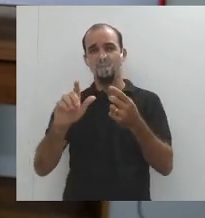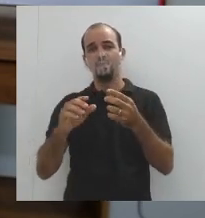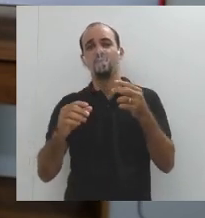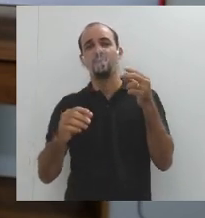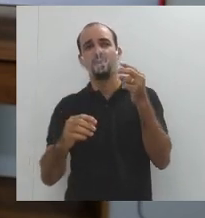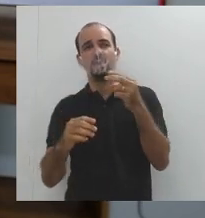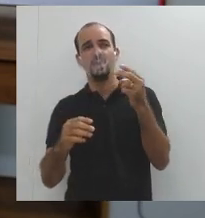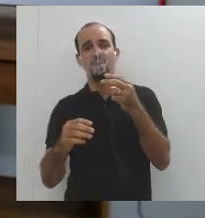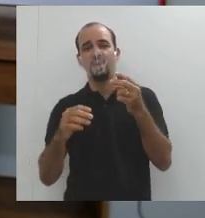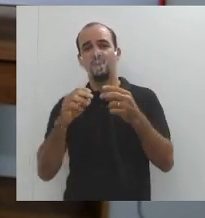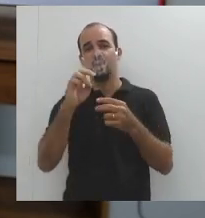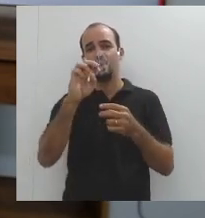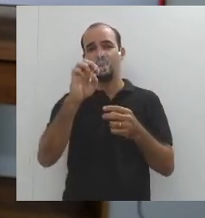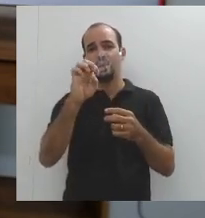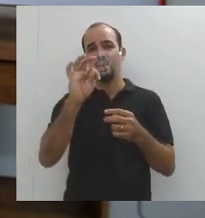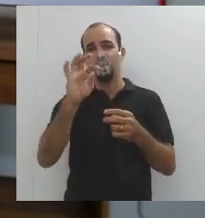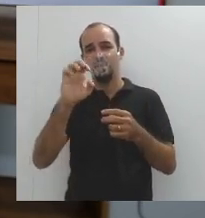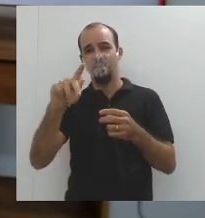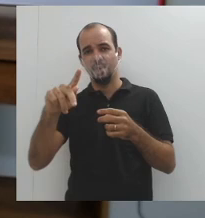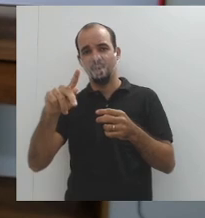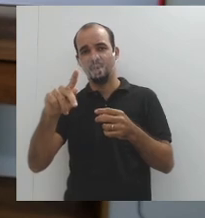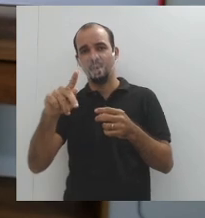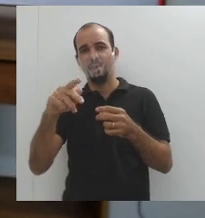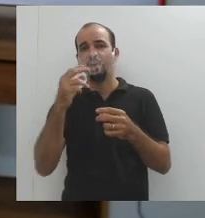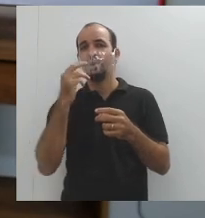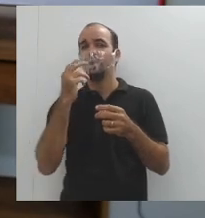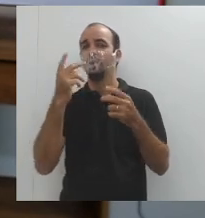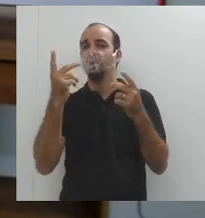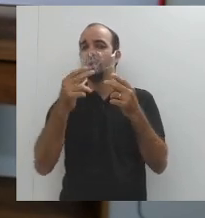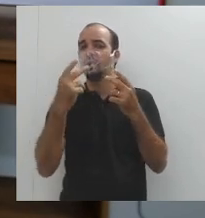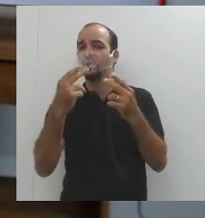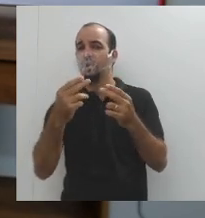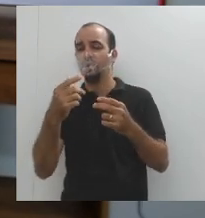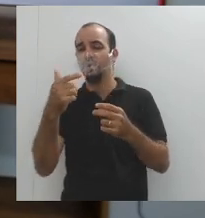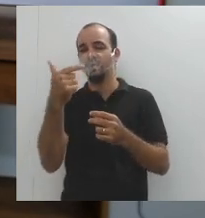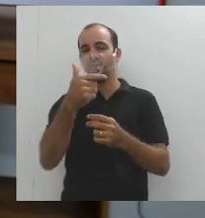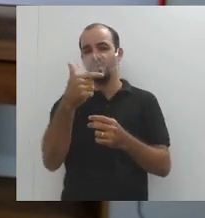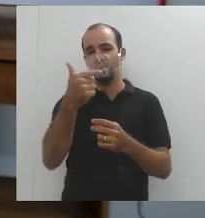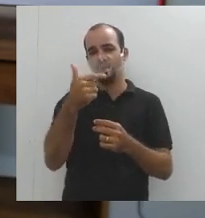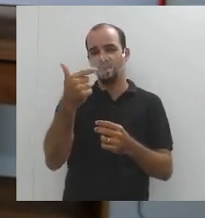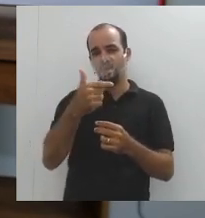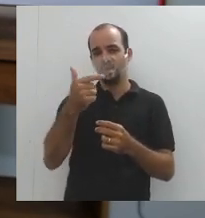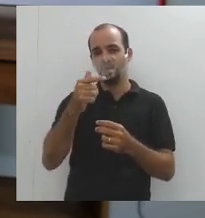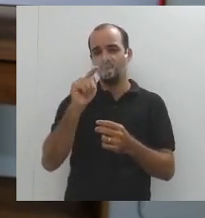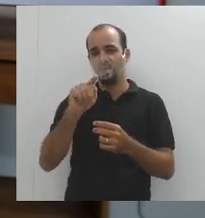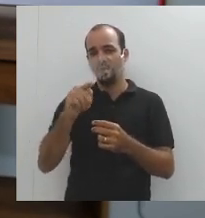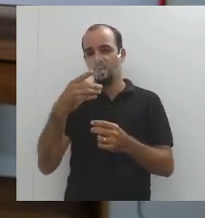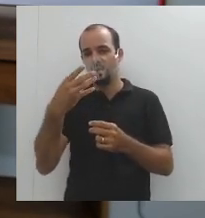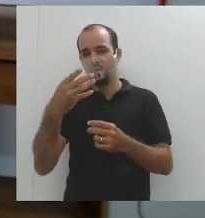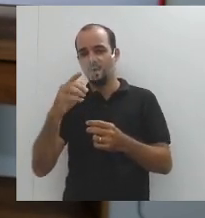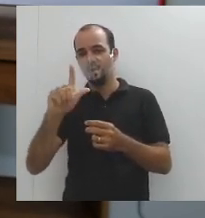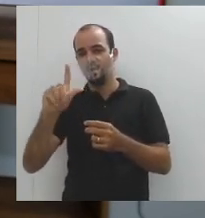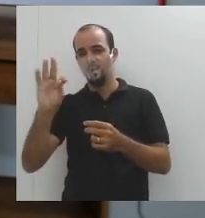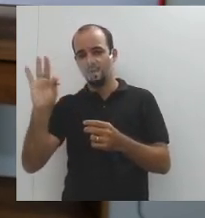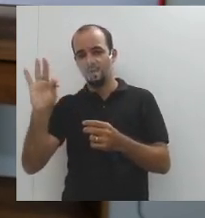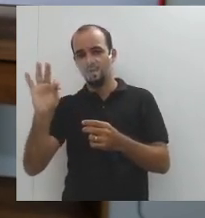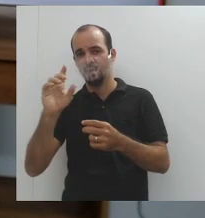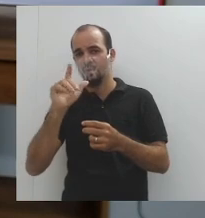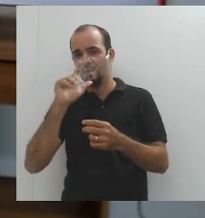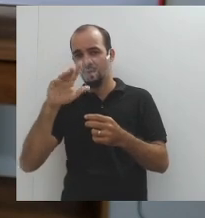a 22,4 litros, ok? Se aqui eu tenho